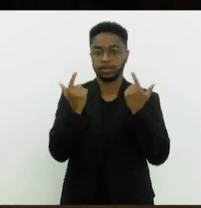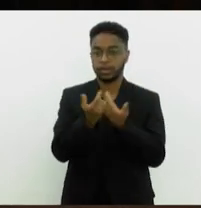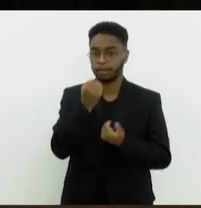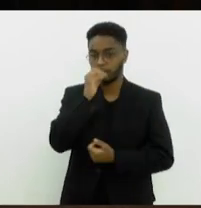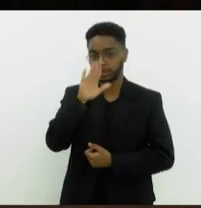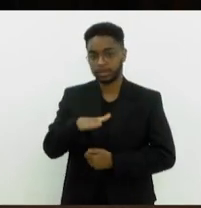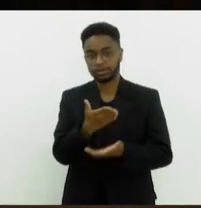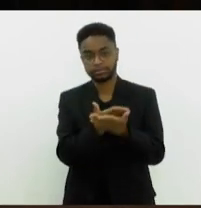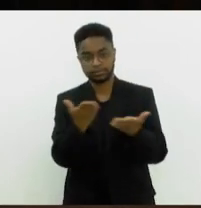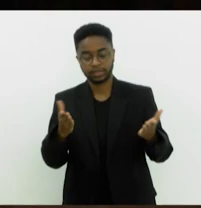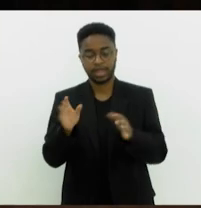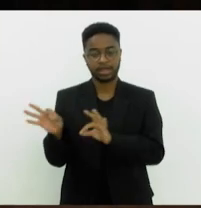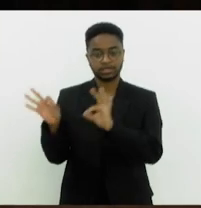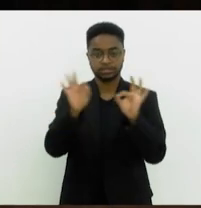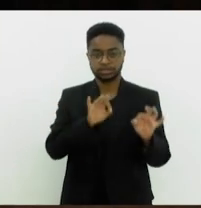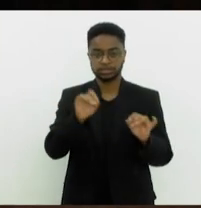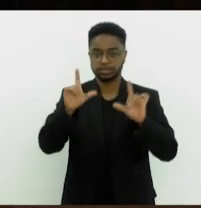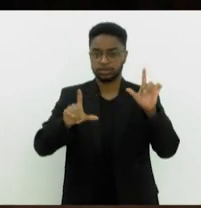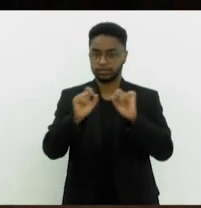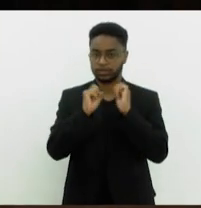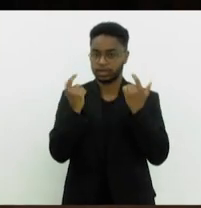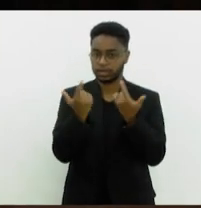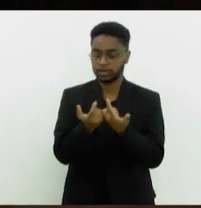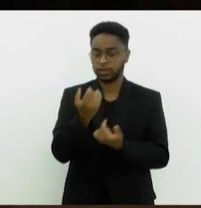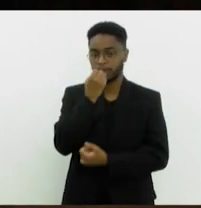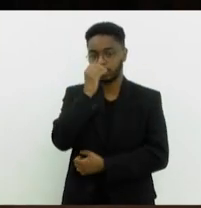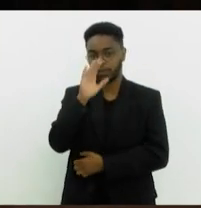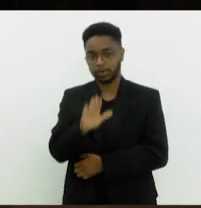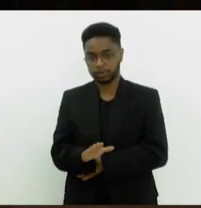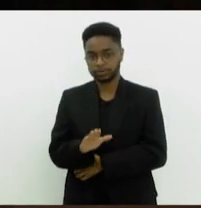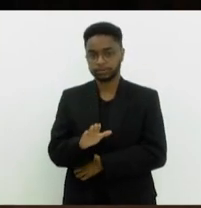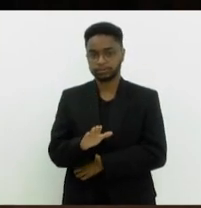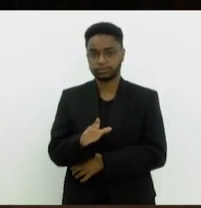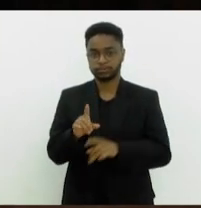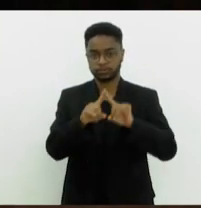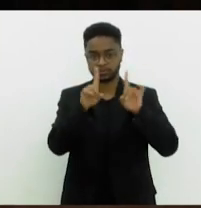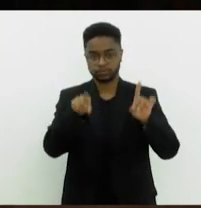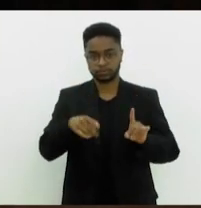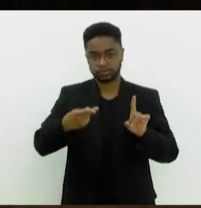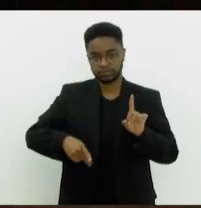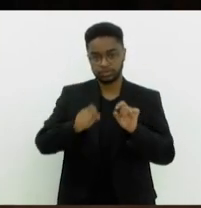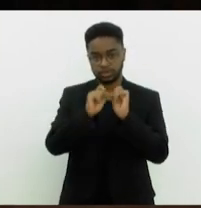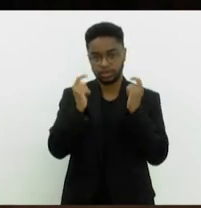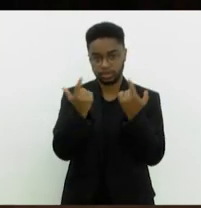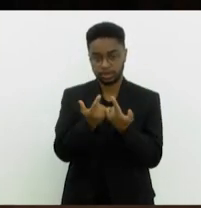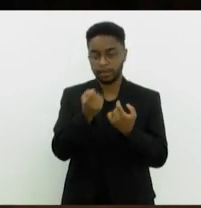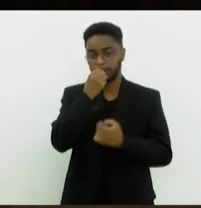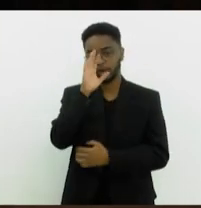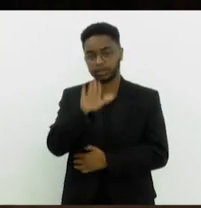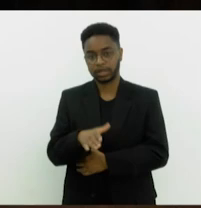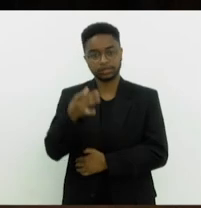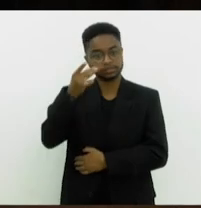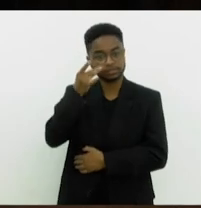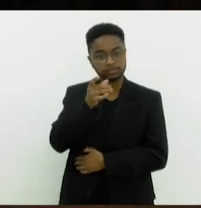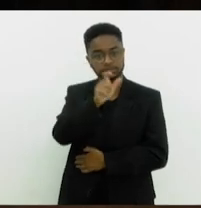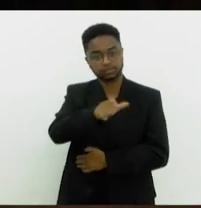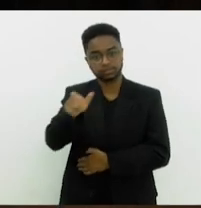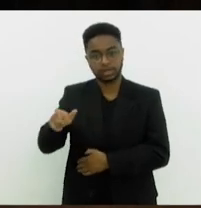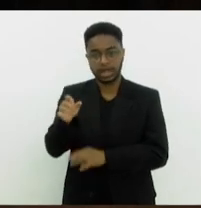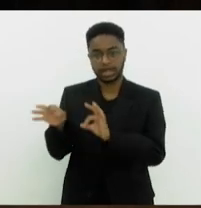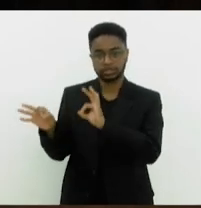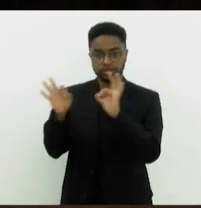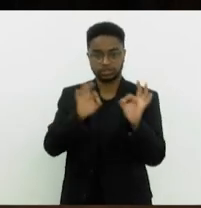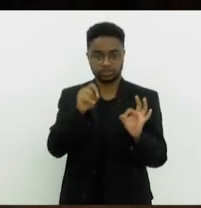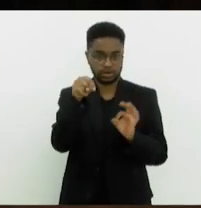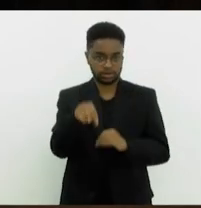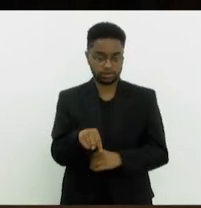nos assistem aqui também através da TV Alerj, boa tarde a todos os funcionários da casa, boa tarde a todos os presentes que estão aqui, assistindo